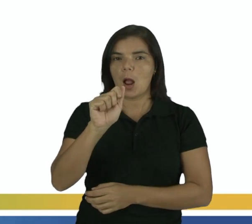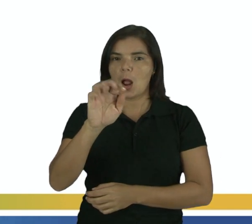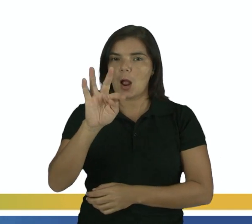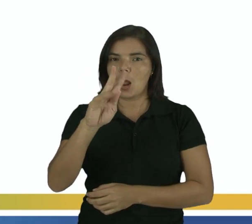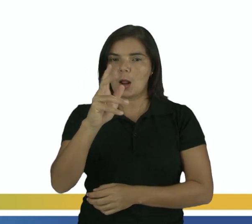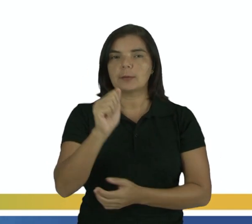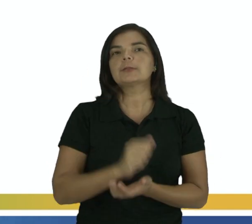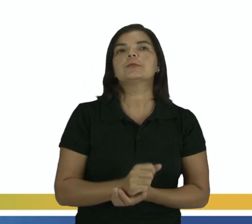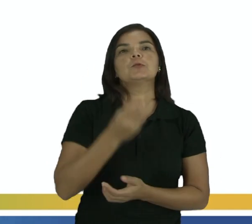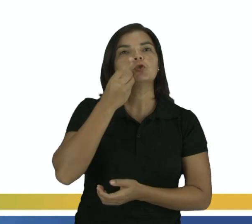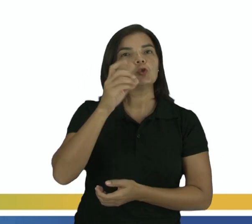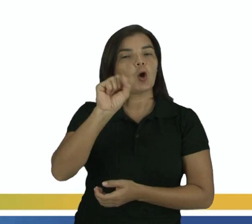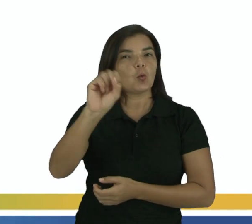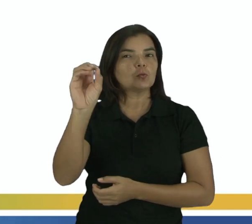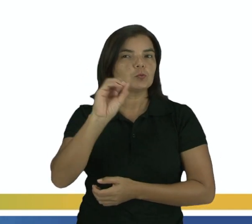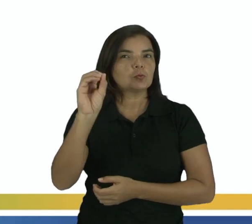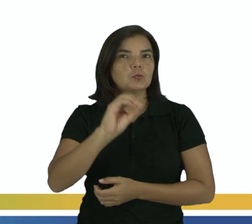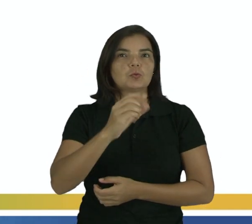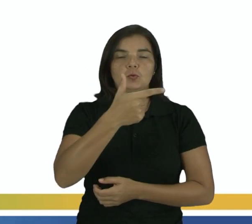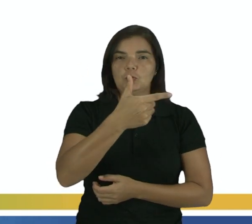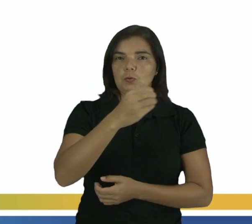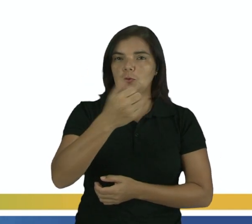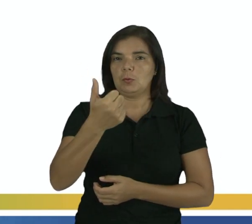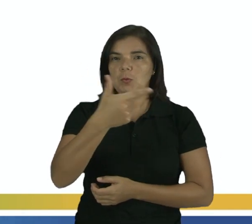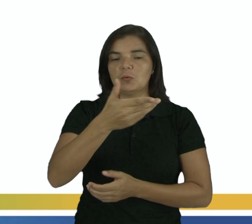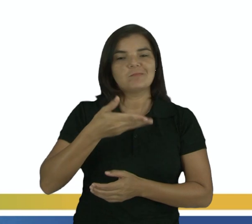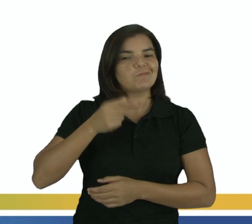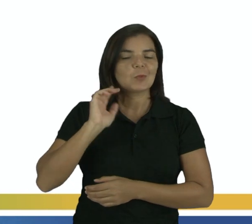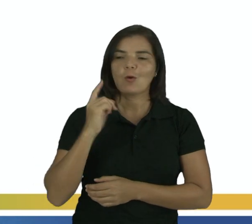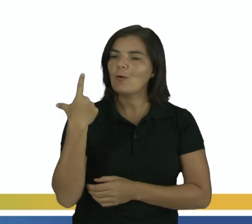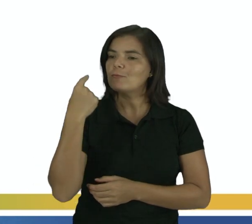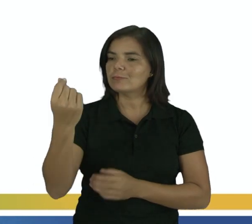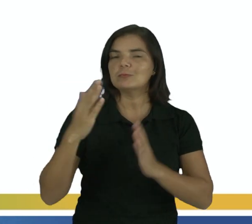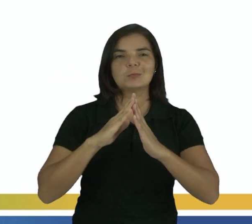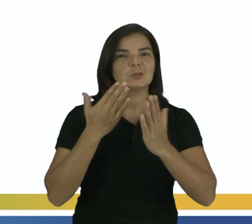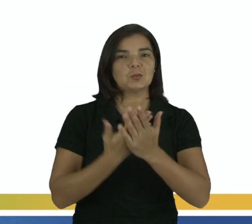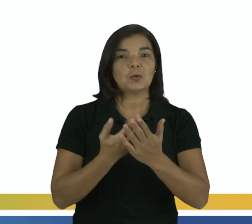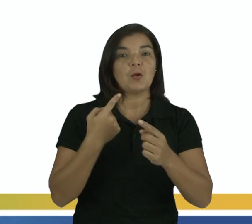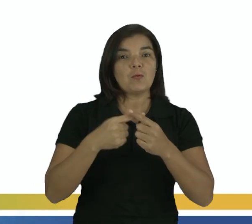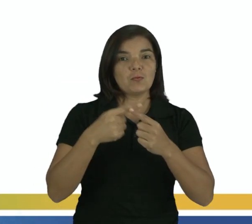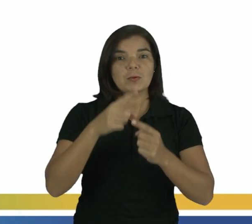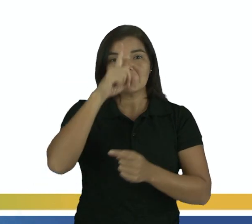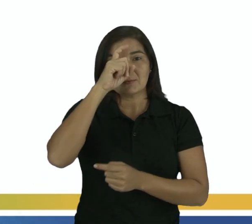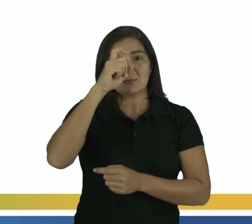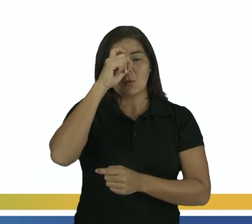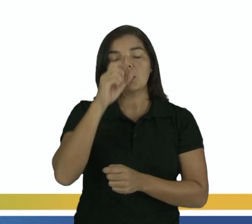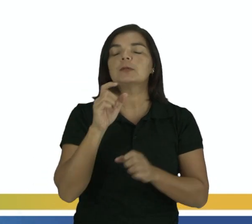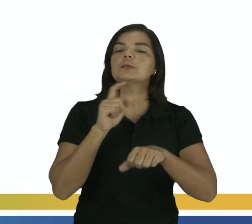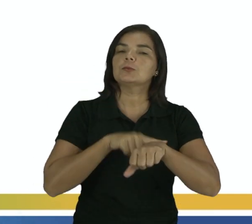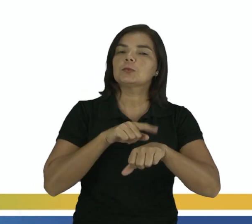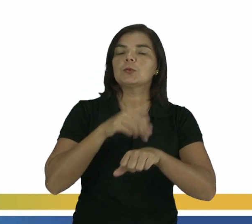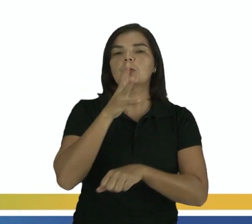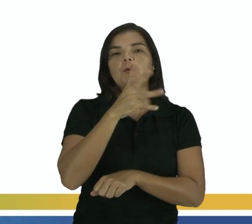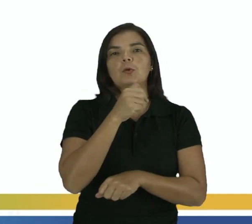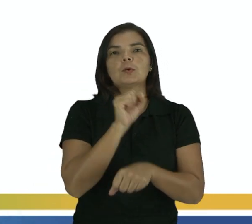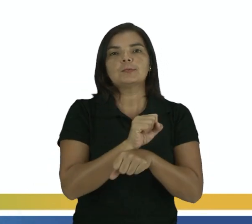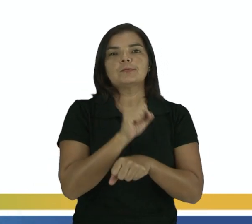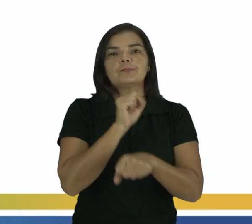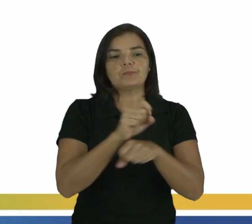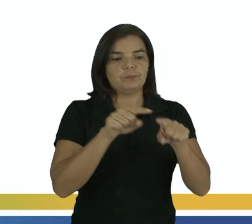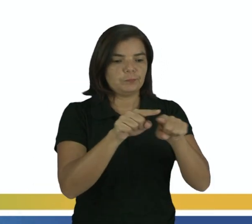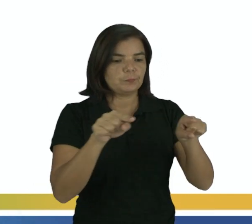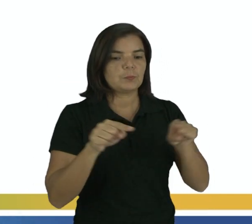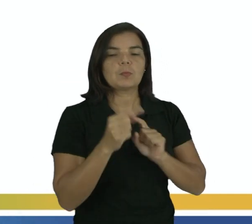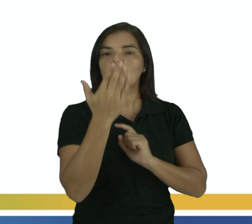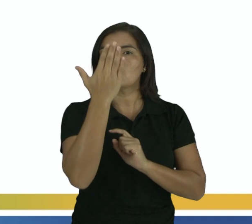dia 8 de outubro de 2012, não fui para a escola. Fui logo para o hospital português e fiquei horas e horas esperando em uma sala